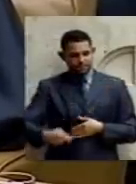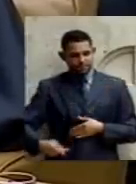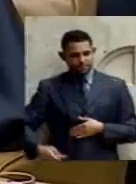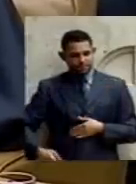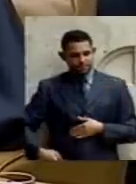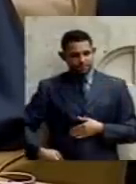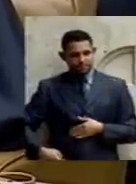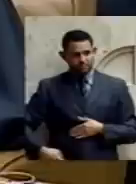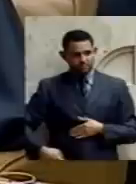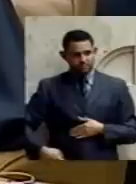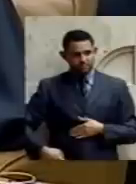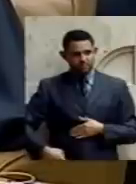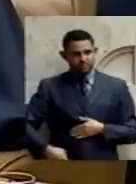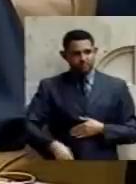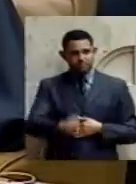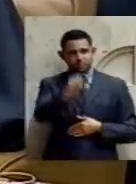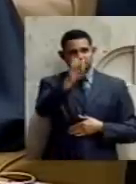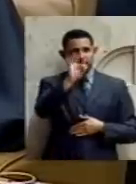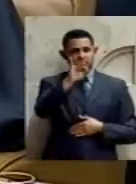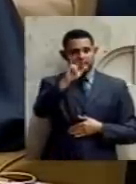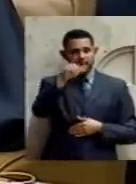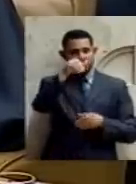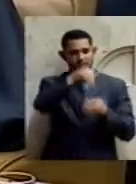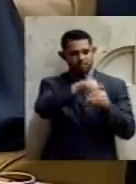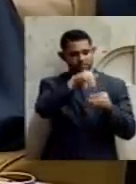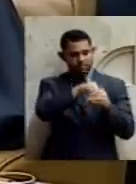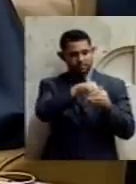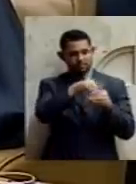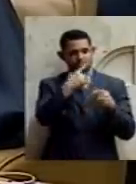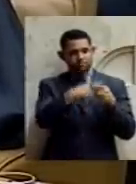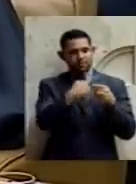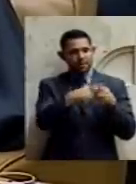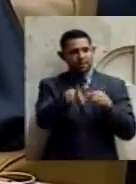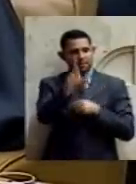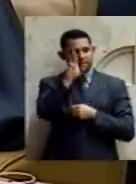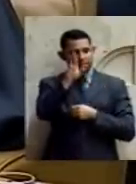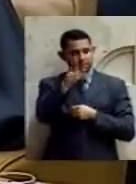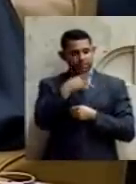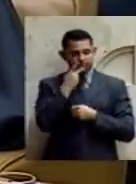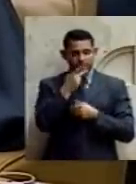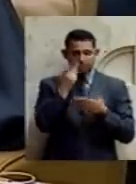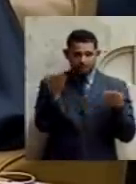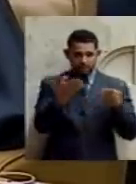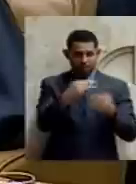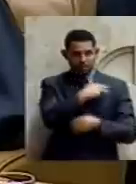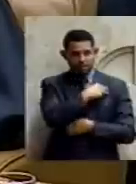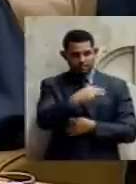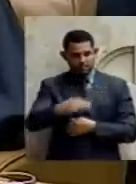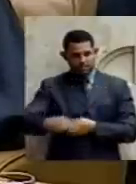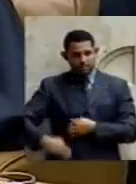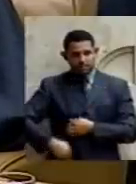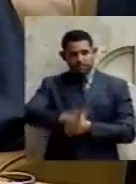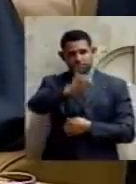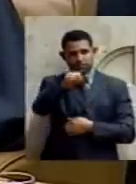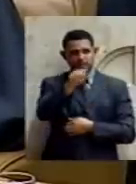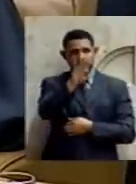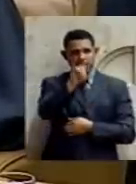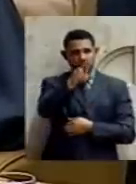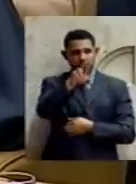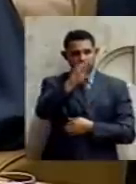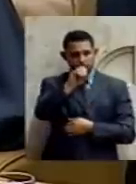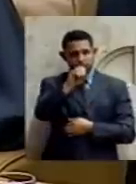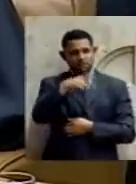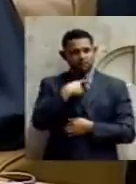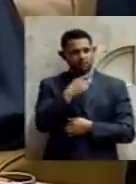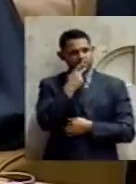Tribunal Superior Eleitoral. É importante, neste momento, eminente ministro Joaquim Barbosa,